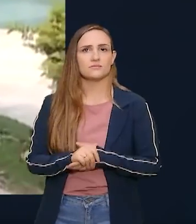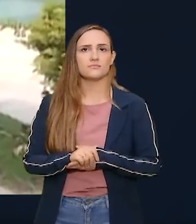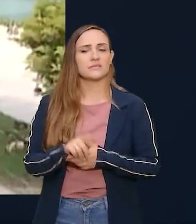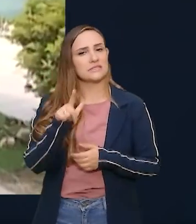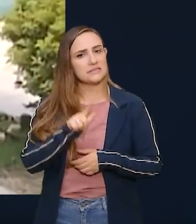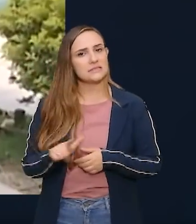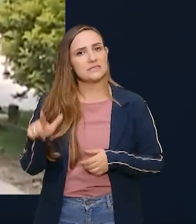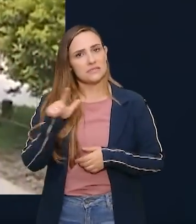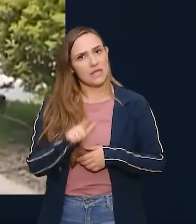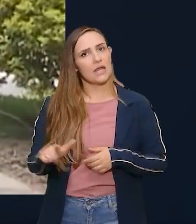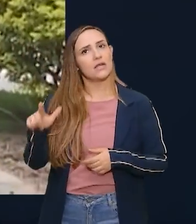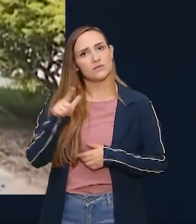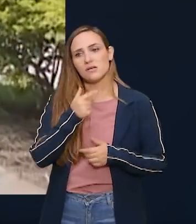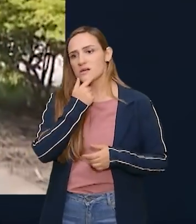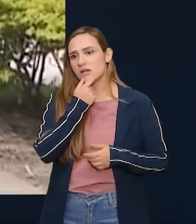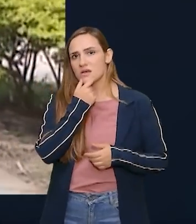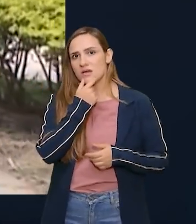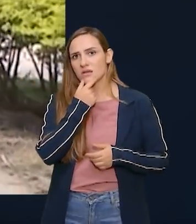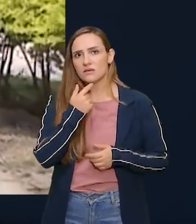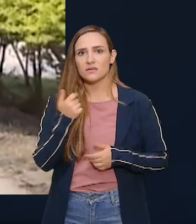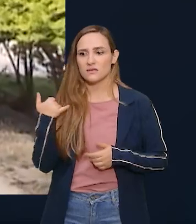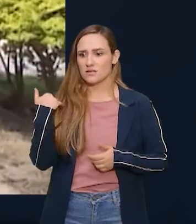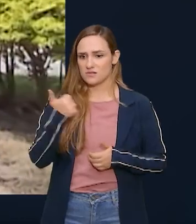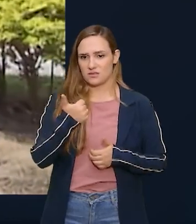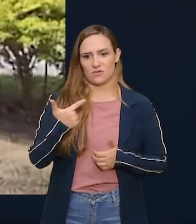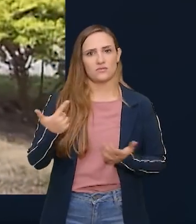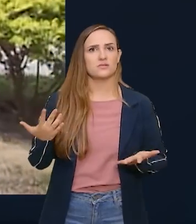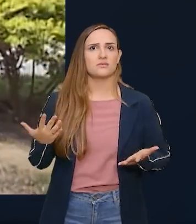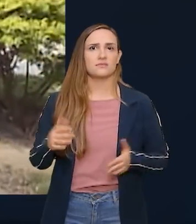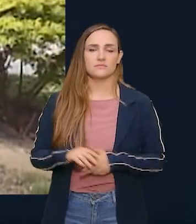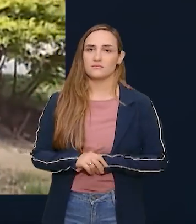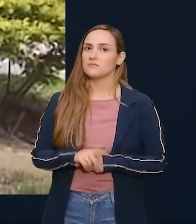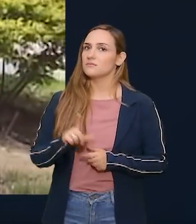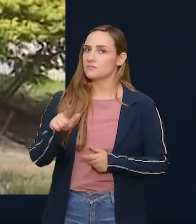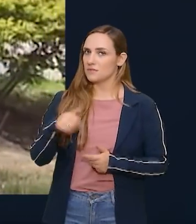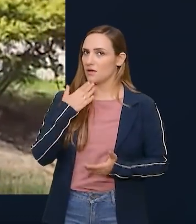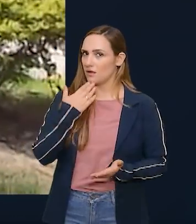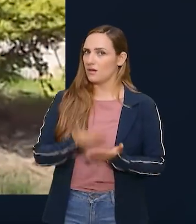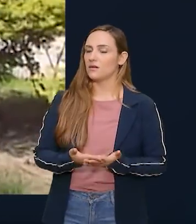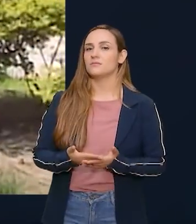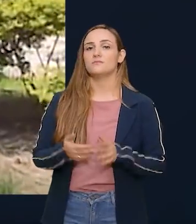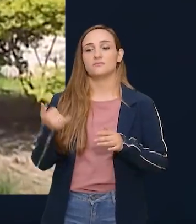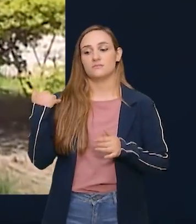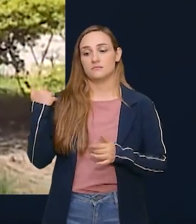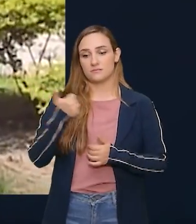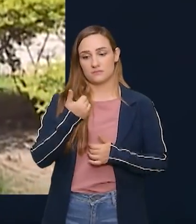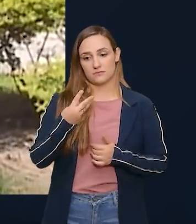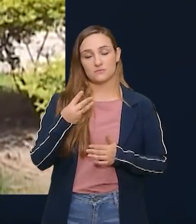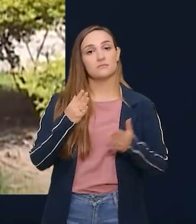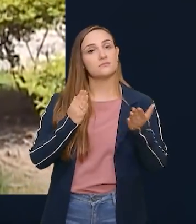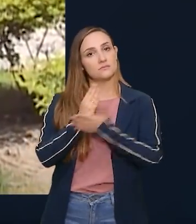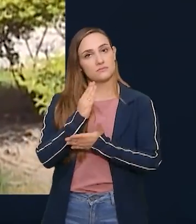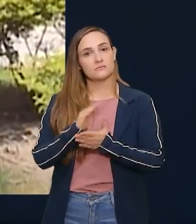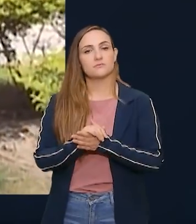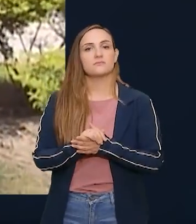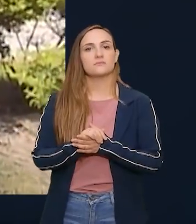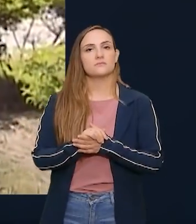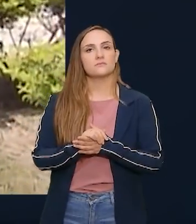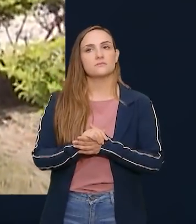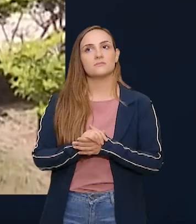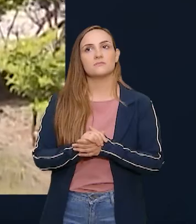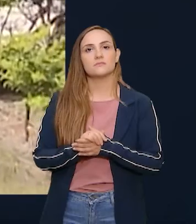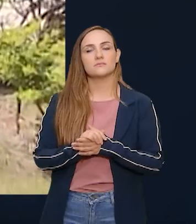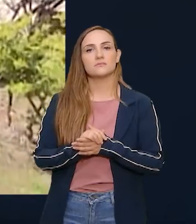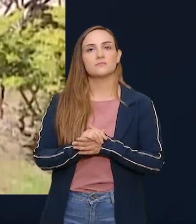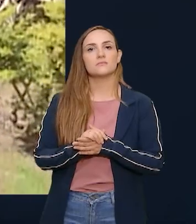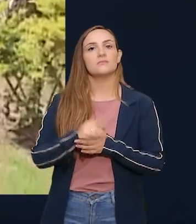de literatura inglesa, 12 anos. Então tá, né? O currículo do Matheus choca mesmo, olha só. Aos 13, ele foi